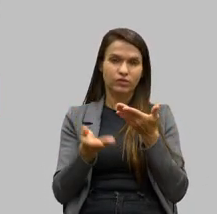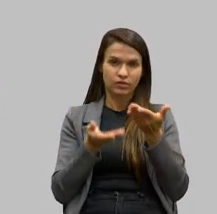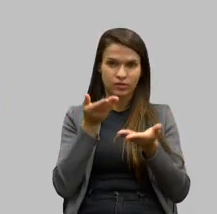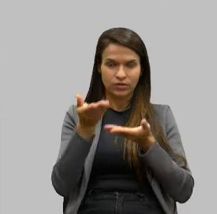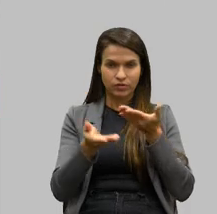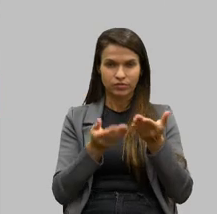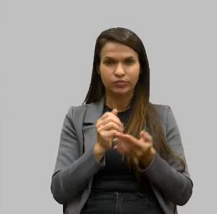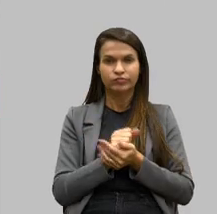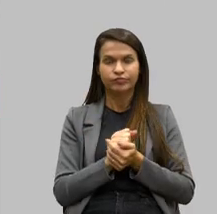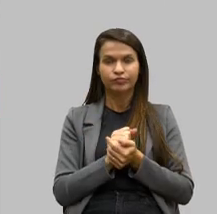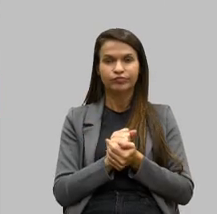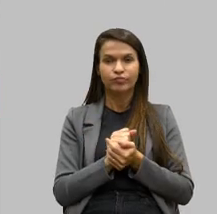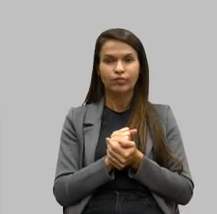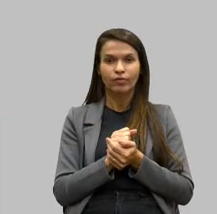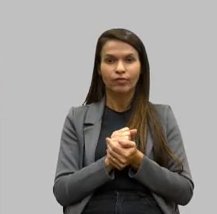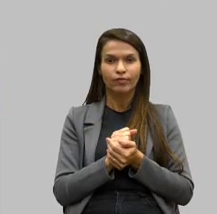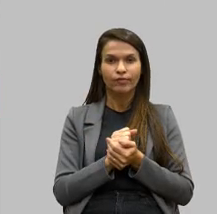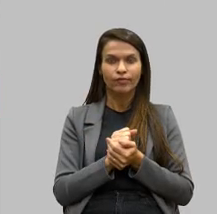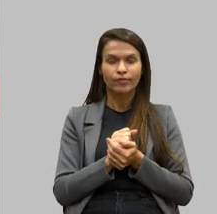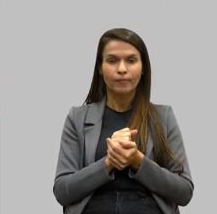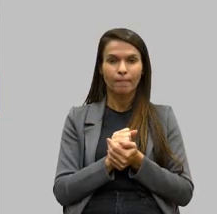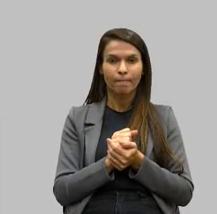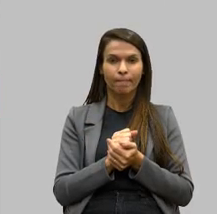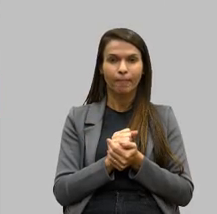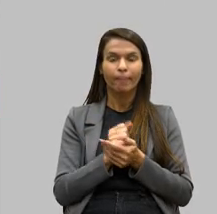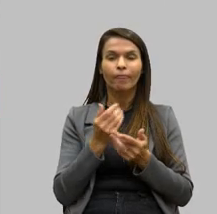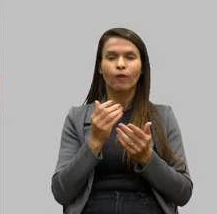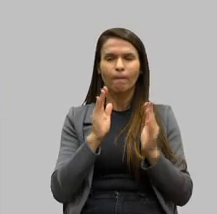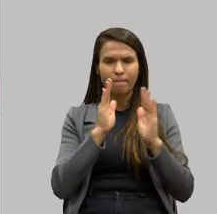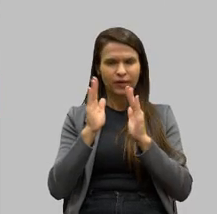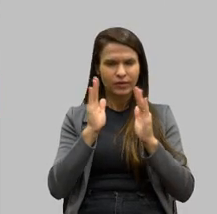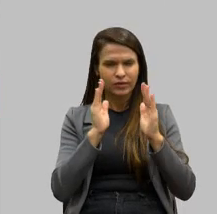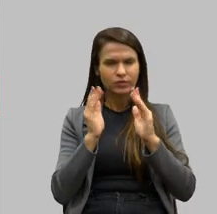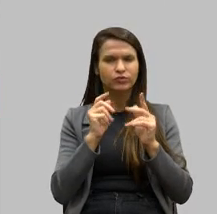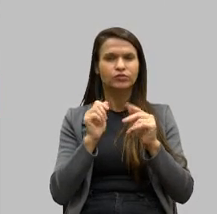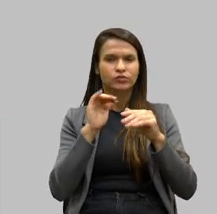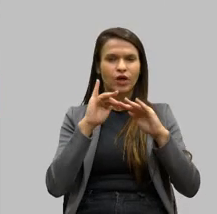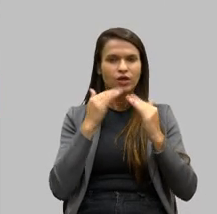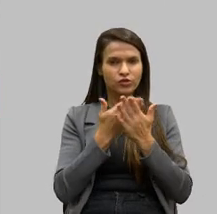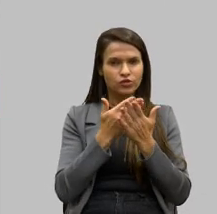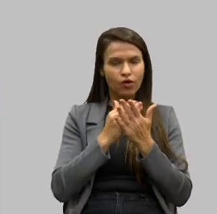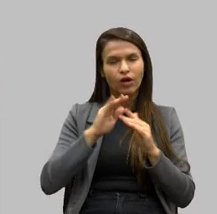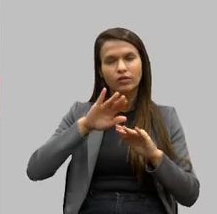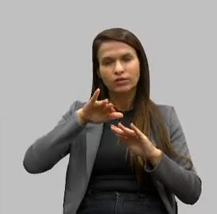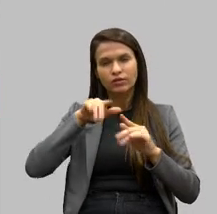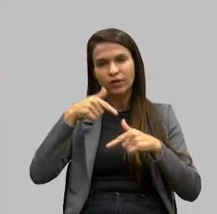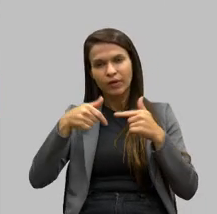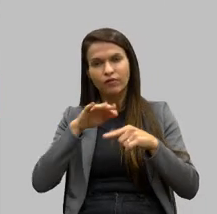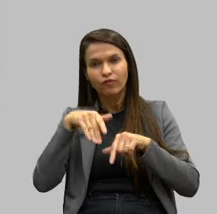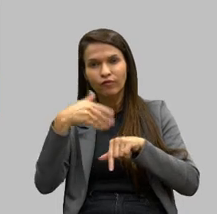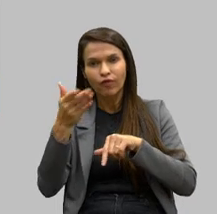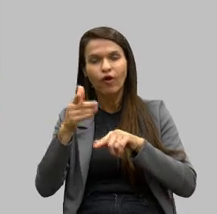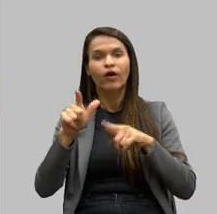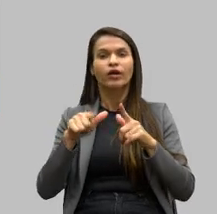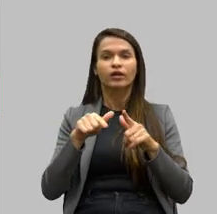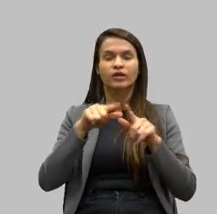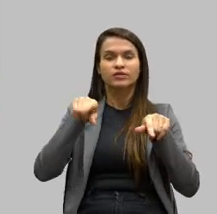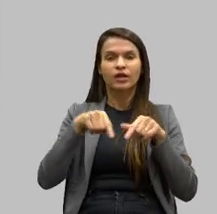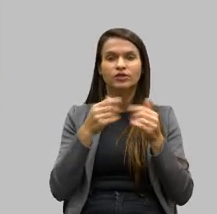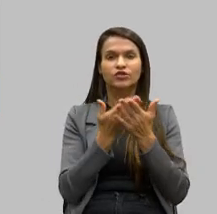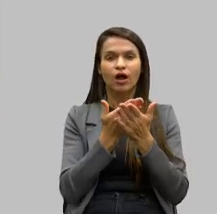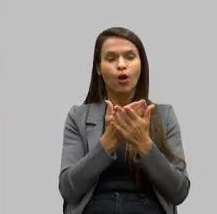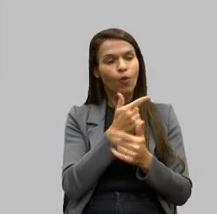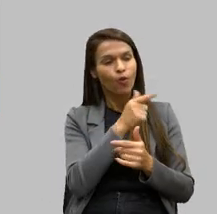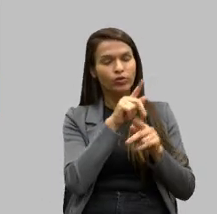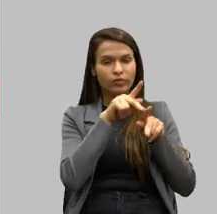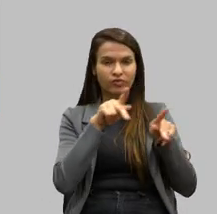No contraturno ou no turno da escola, trabalhando fora da sala de aula, deixando o outro professor focado com